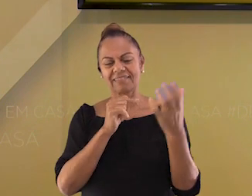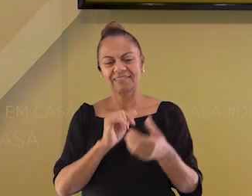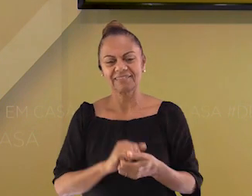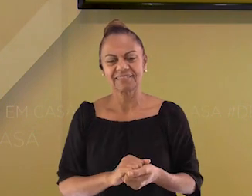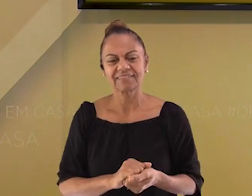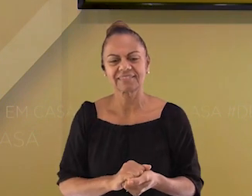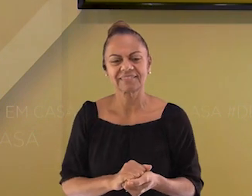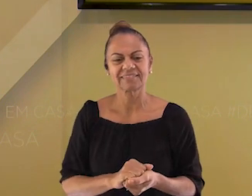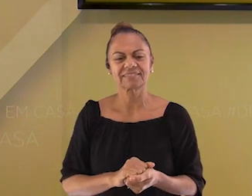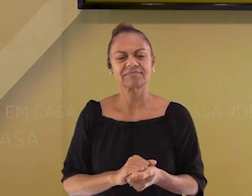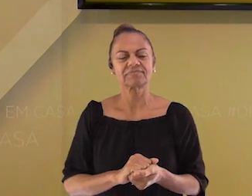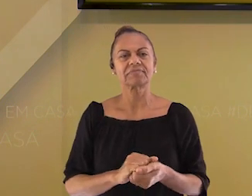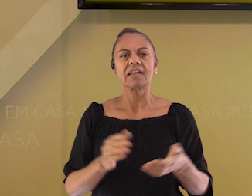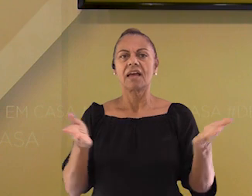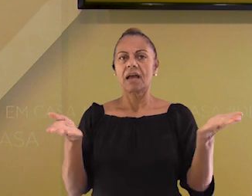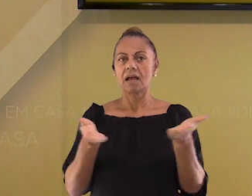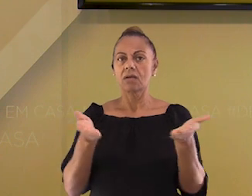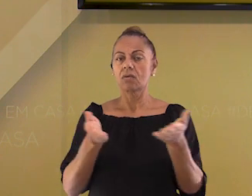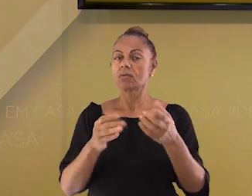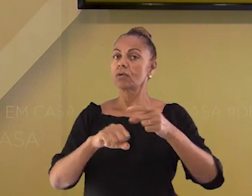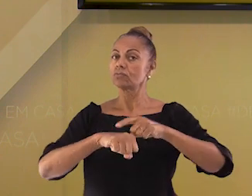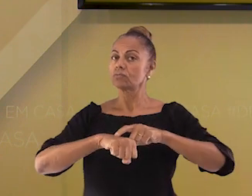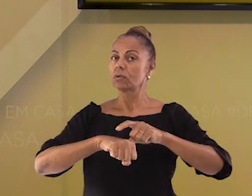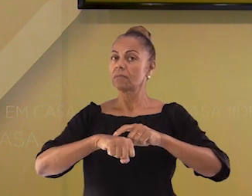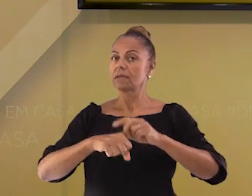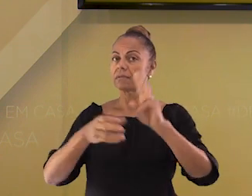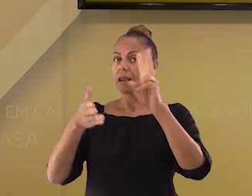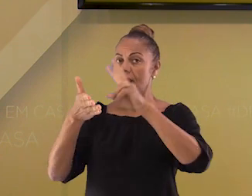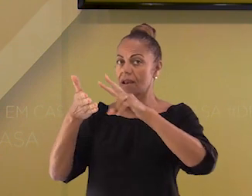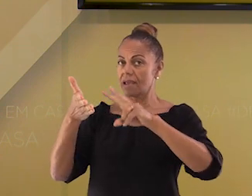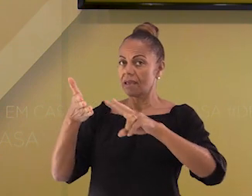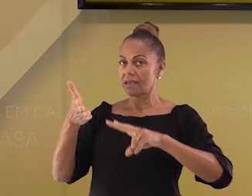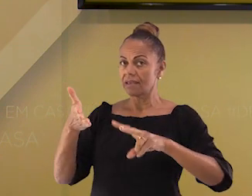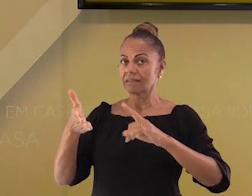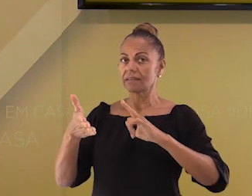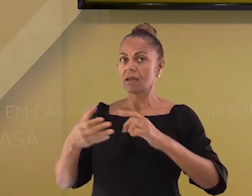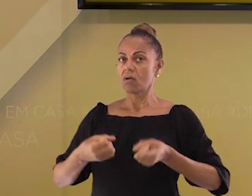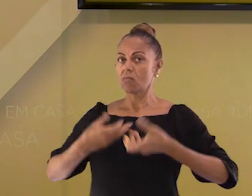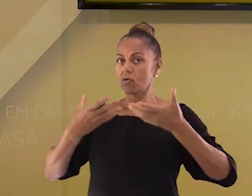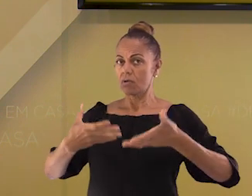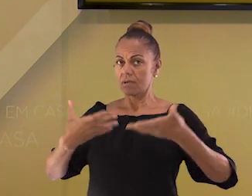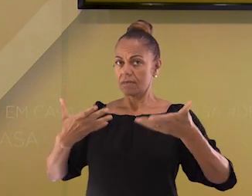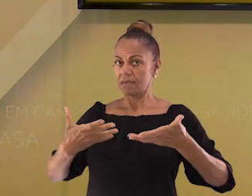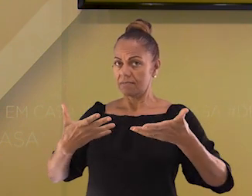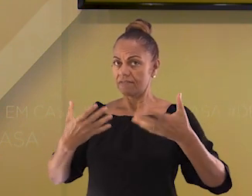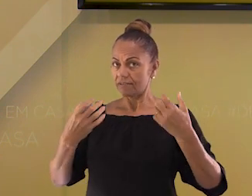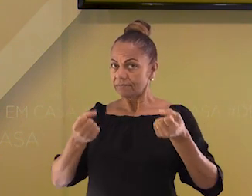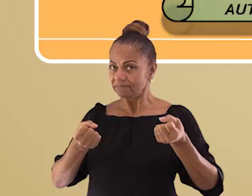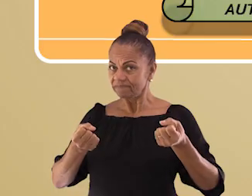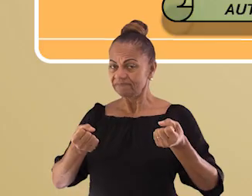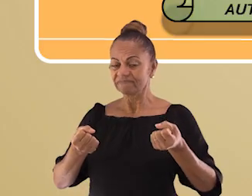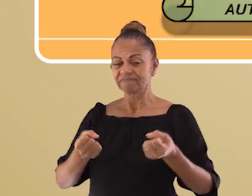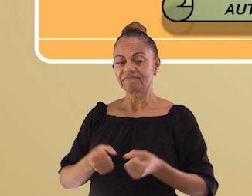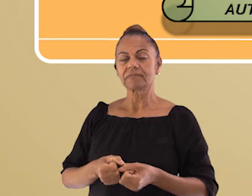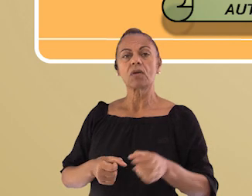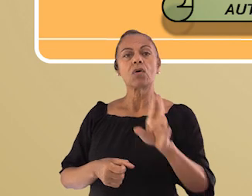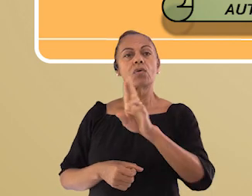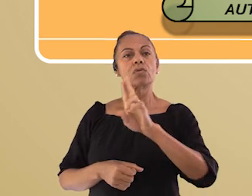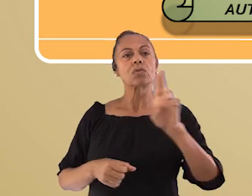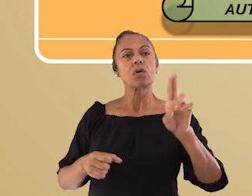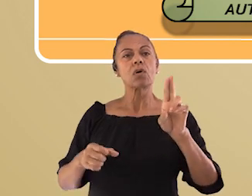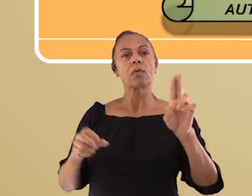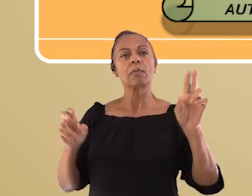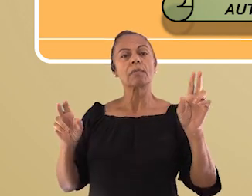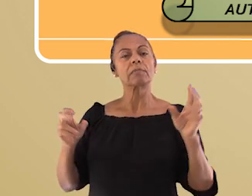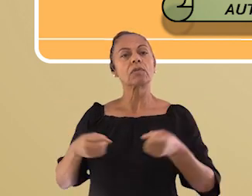Vamos fazer agora um momento de leitura. Vou ler um poema com vocês. Vamos lá? O nome do